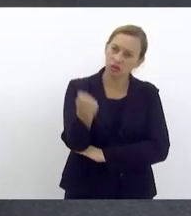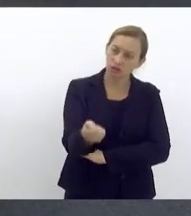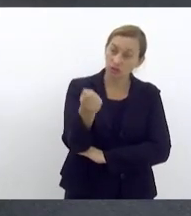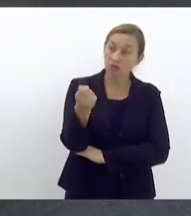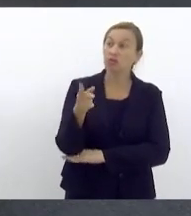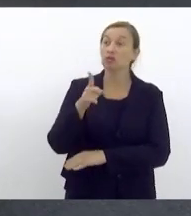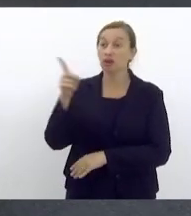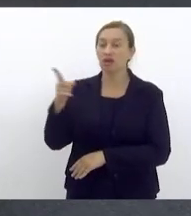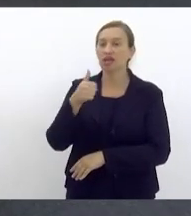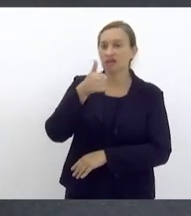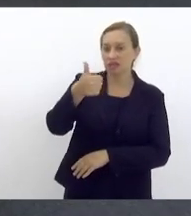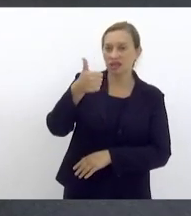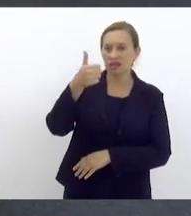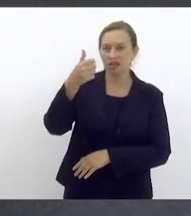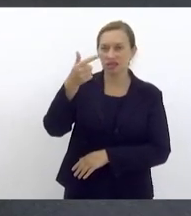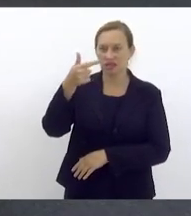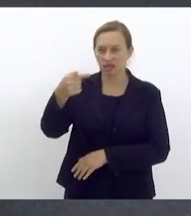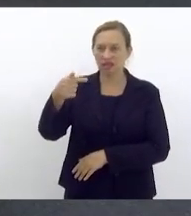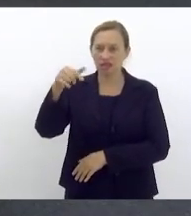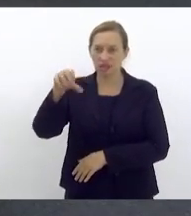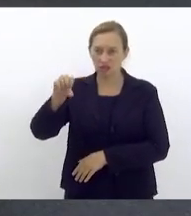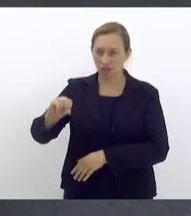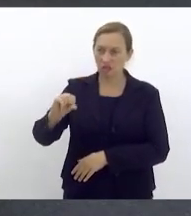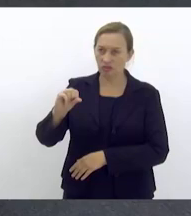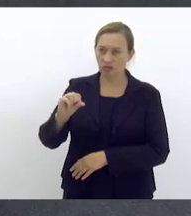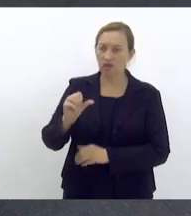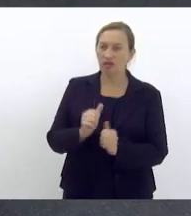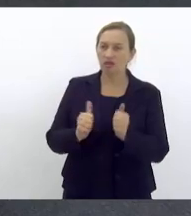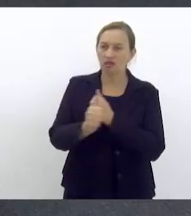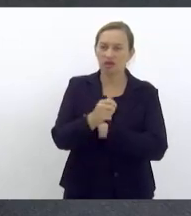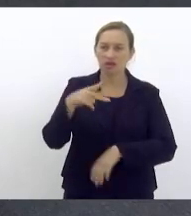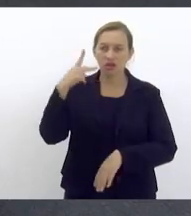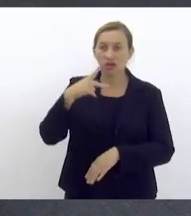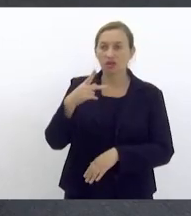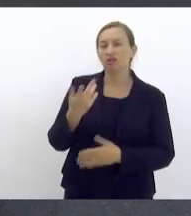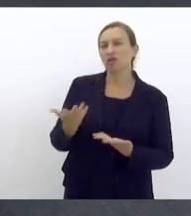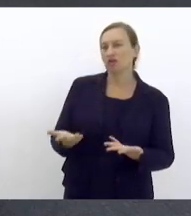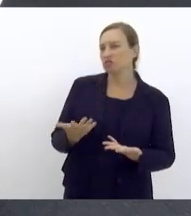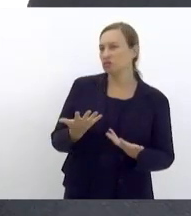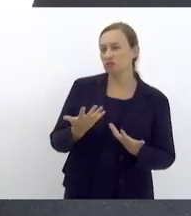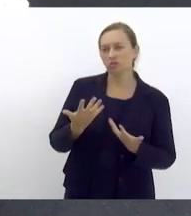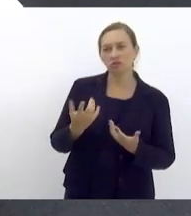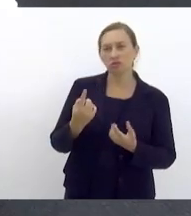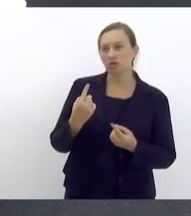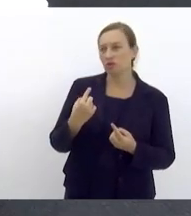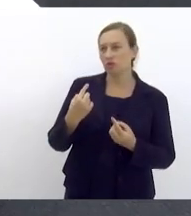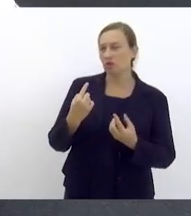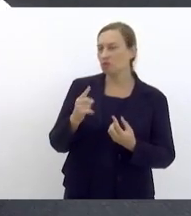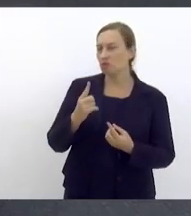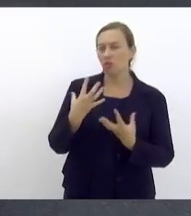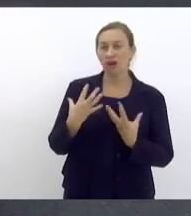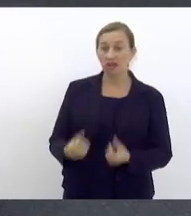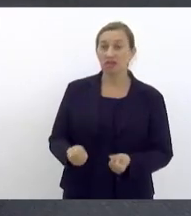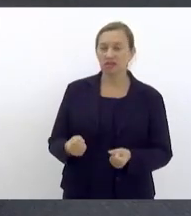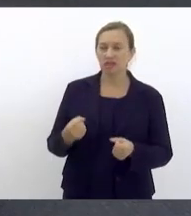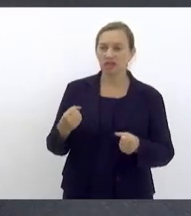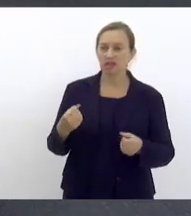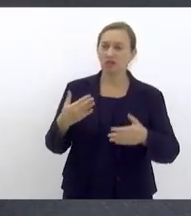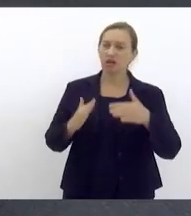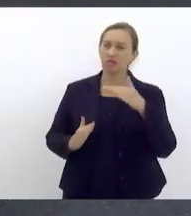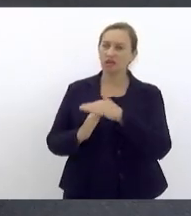você tem 179 frentes então a gente discordou Dessa limitação de frente por conta do gargalo de entrada